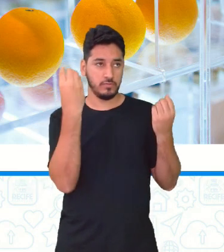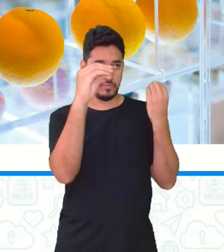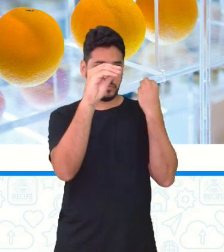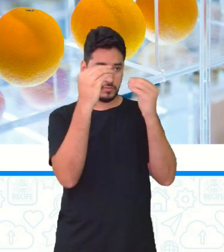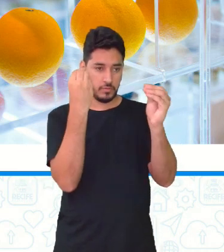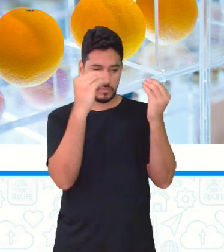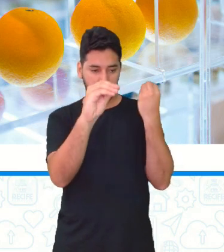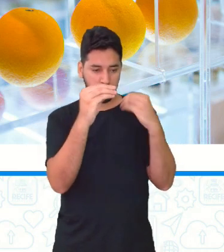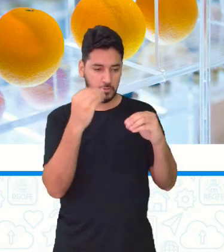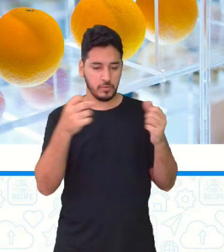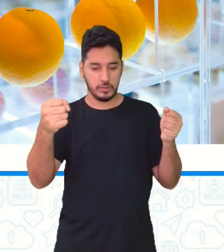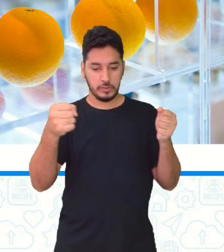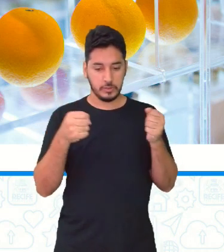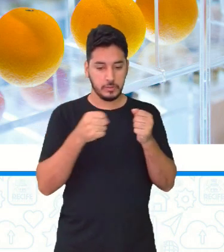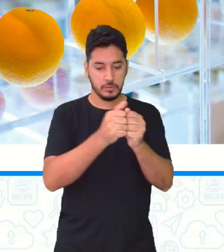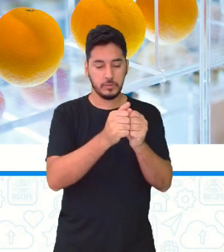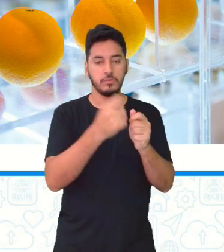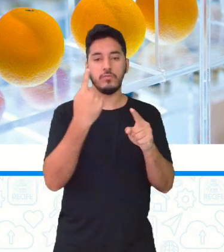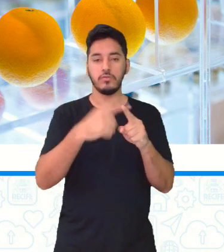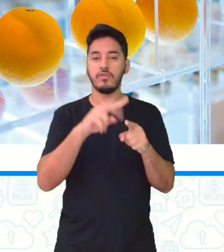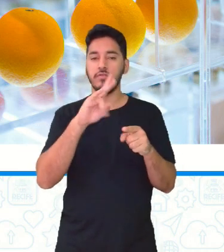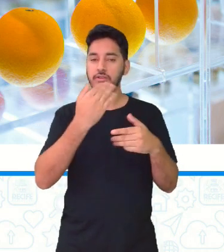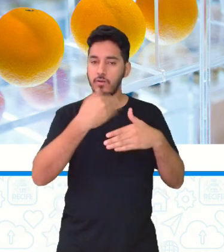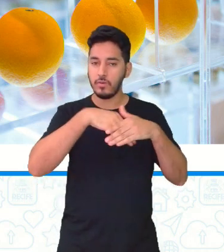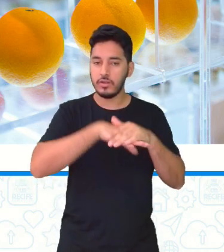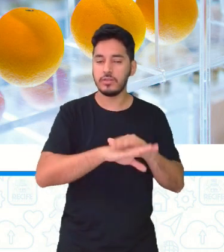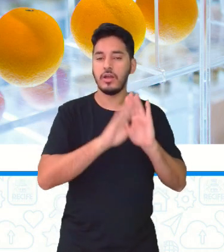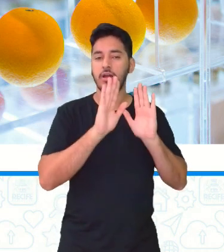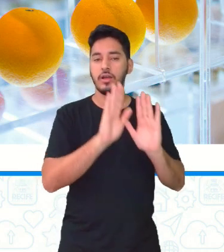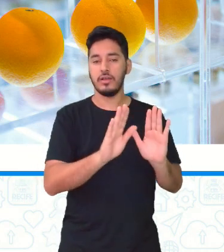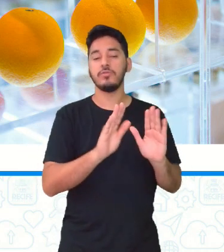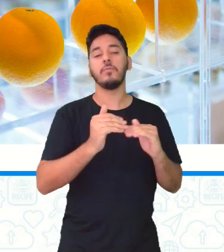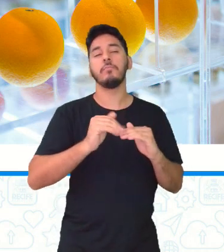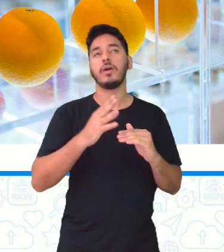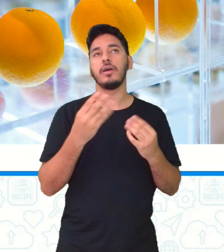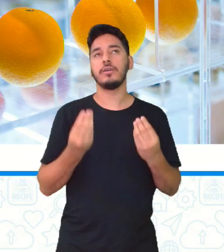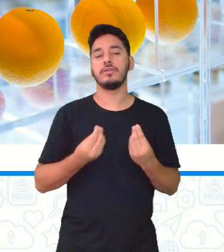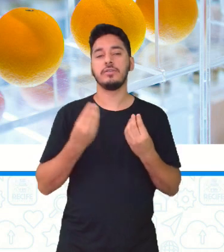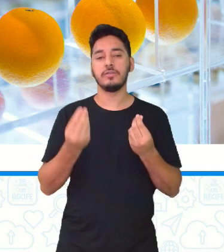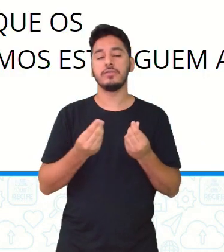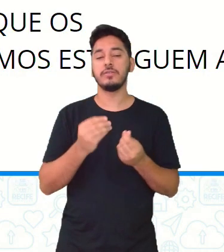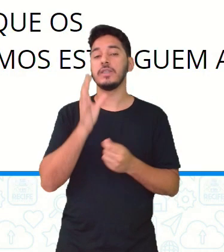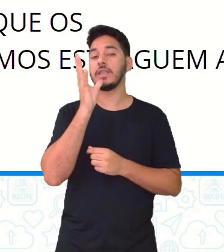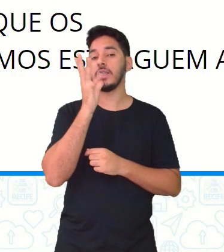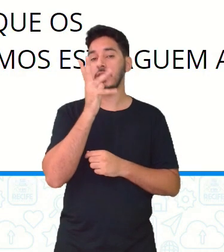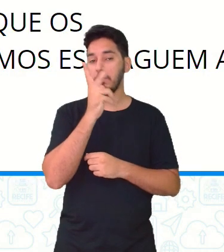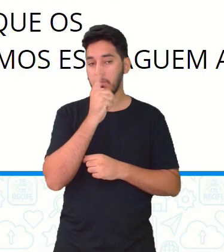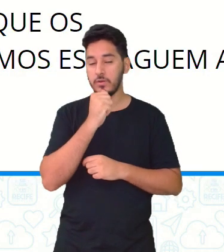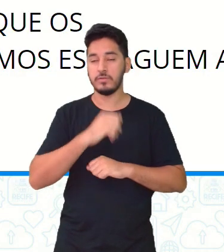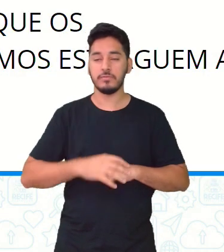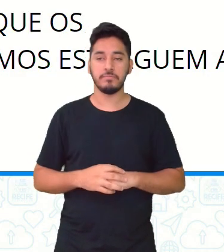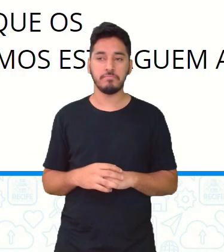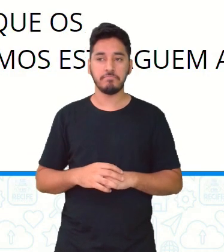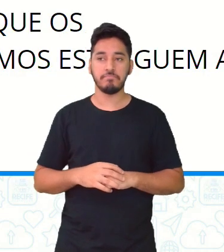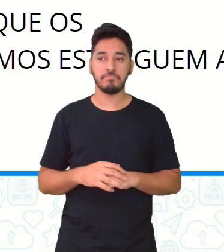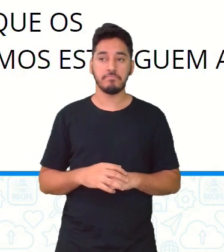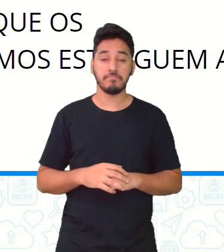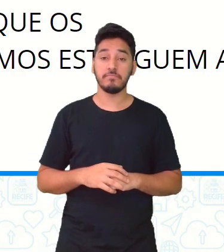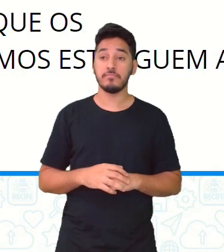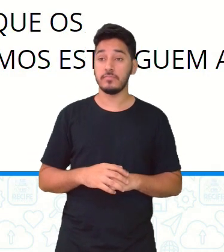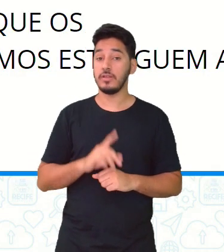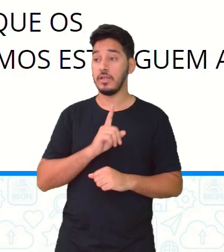dure mais, porque ele vai estar conservado de uma forma mais duradoura. E